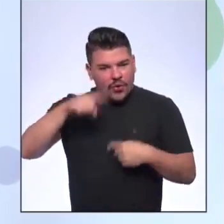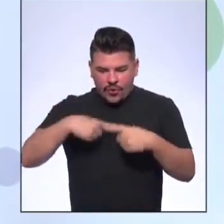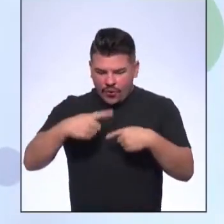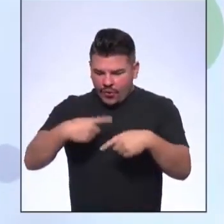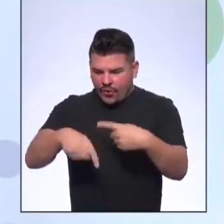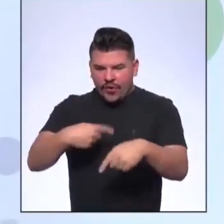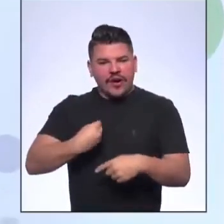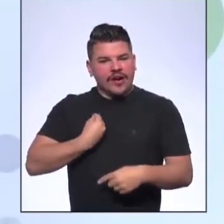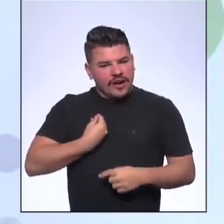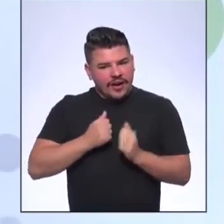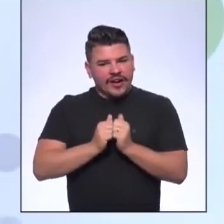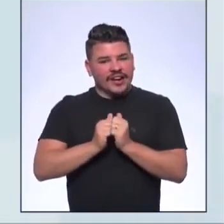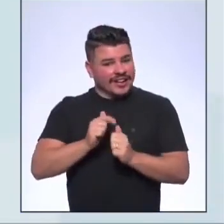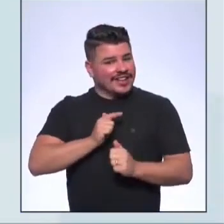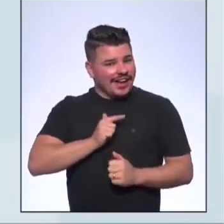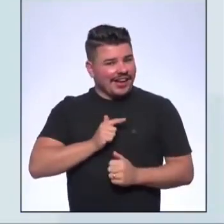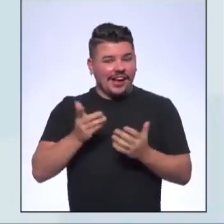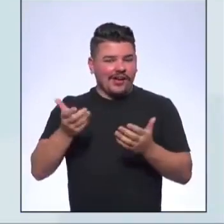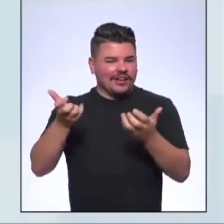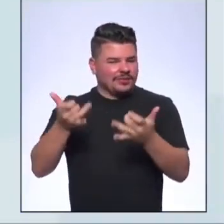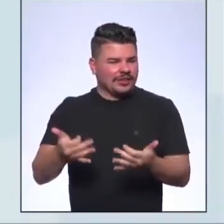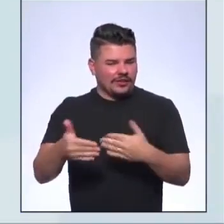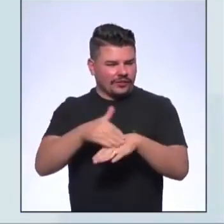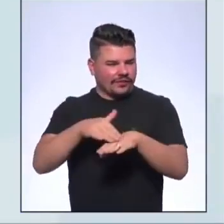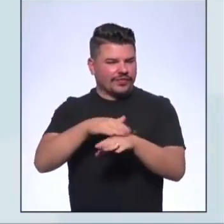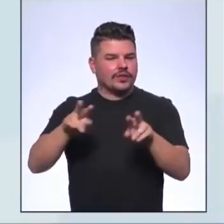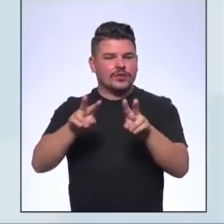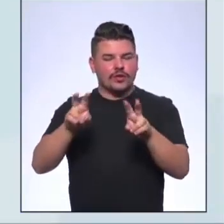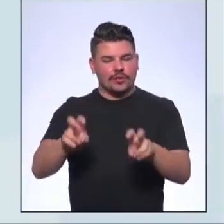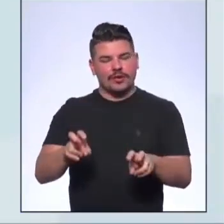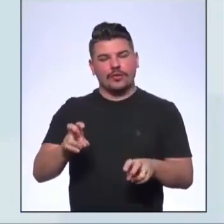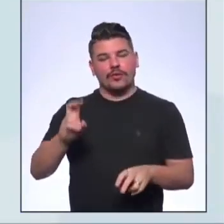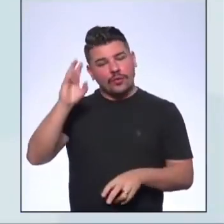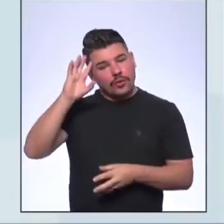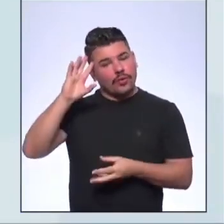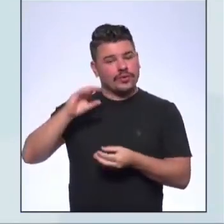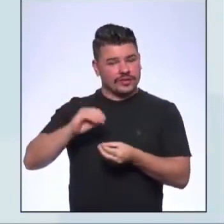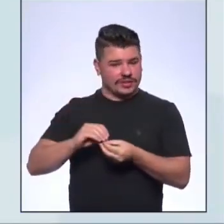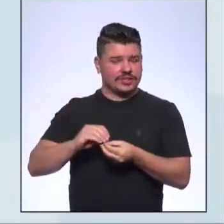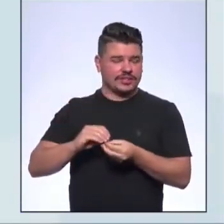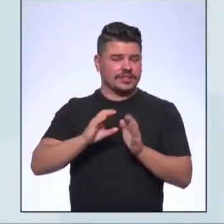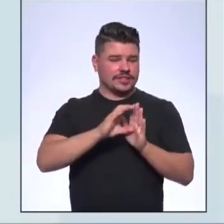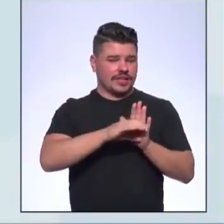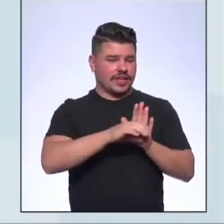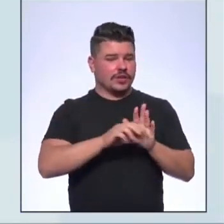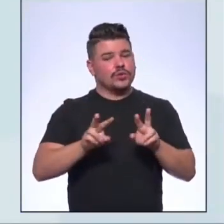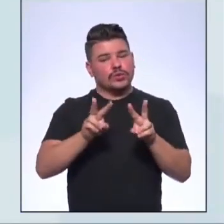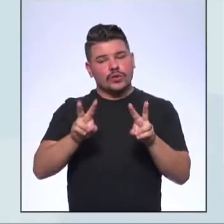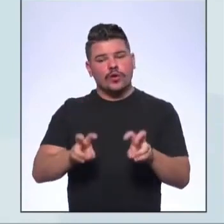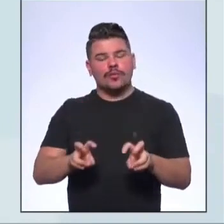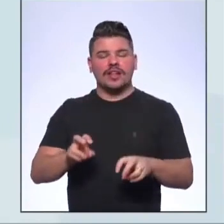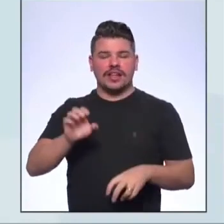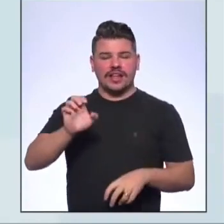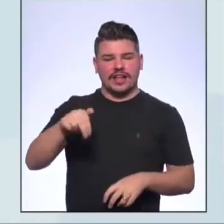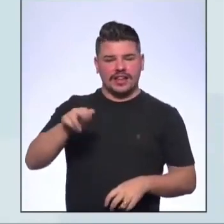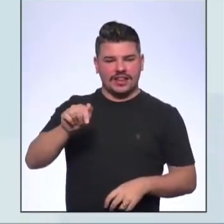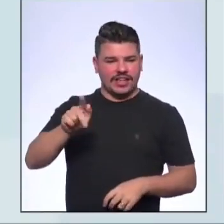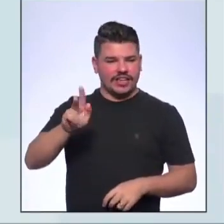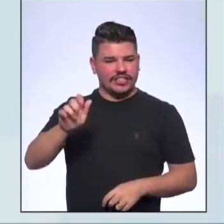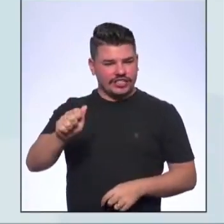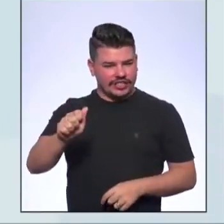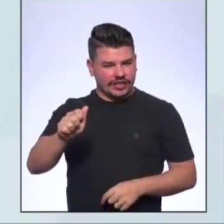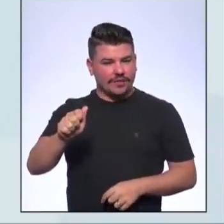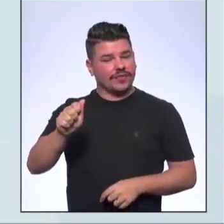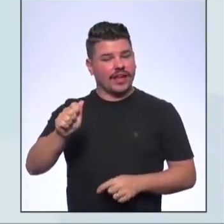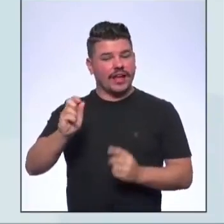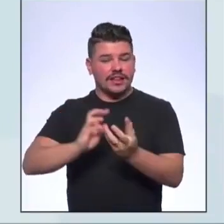ó. Pessoal, só para comentar com vocês, ó. O conceito de energia. Lembra que foi com o conceito de energia? Estamos falando de transformações de energia, tá? Isso que é importante,